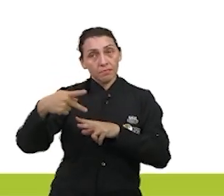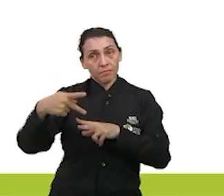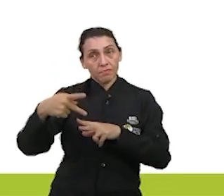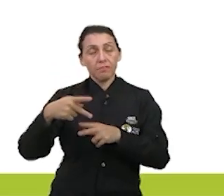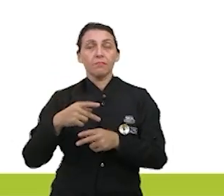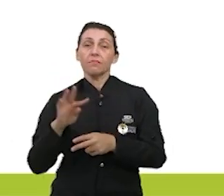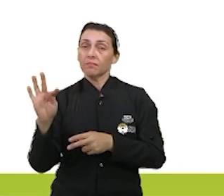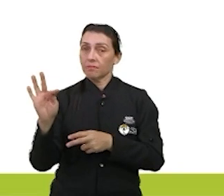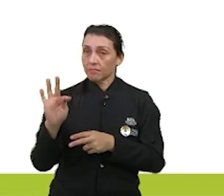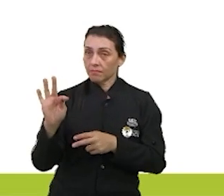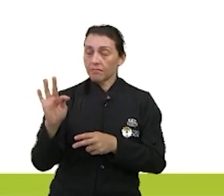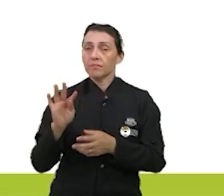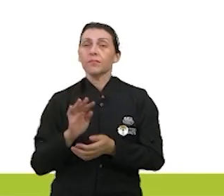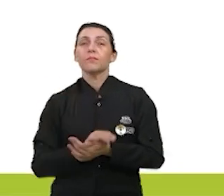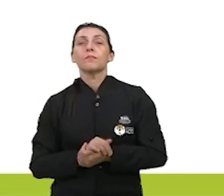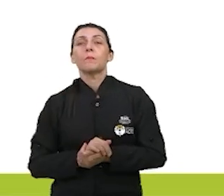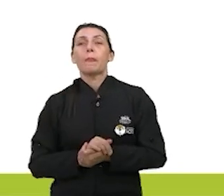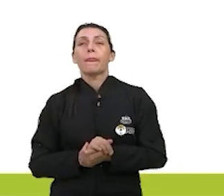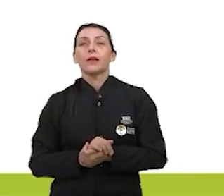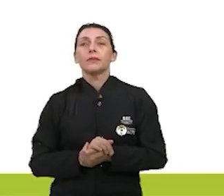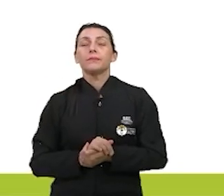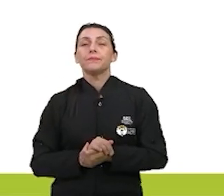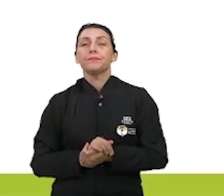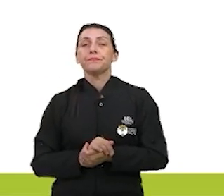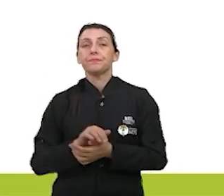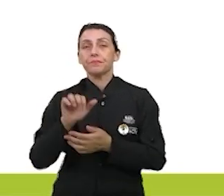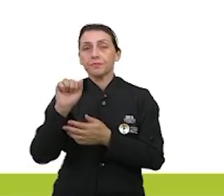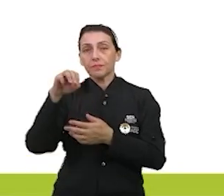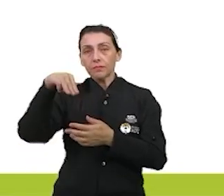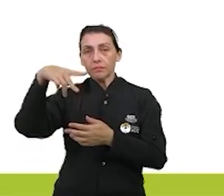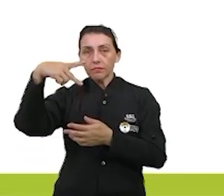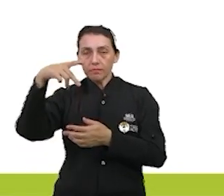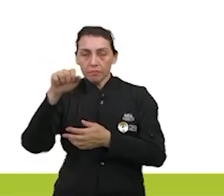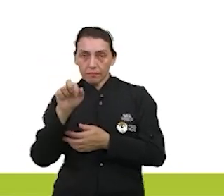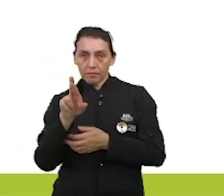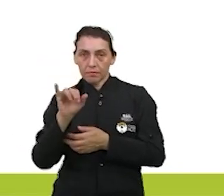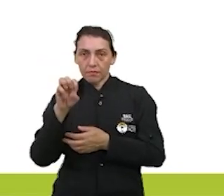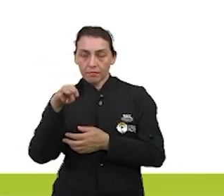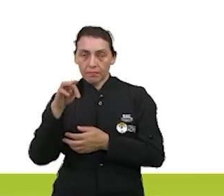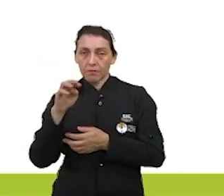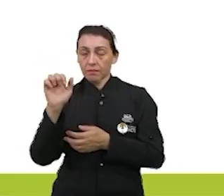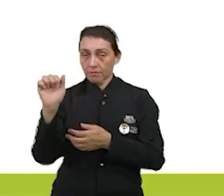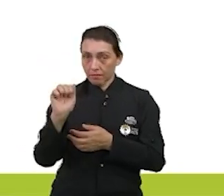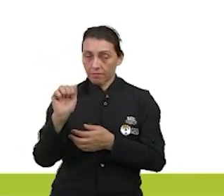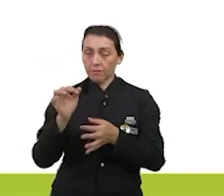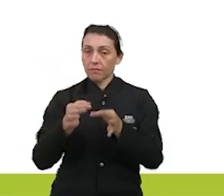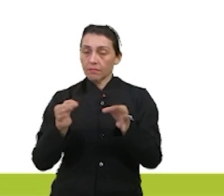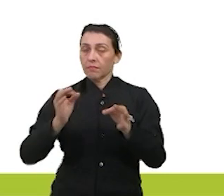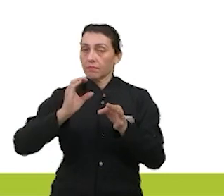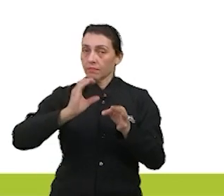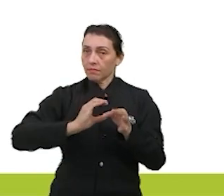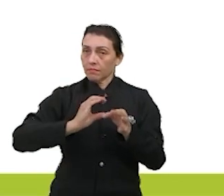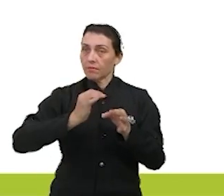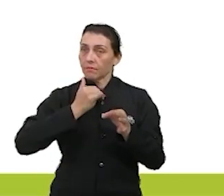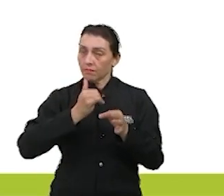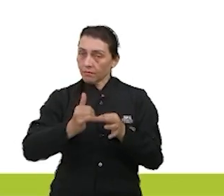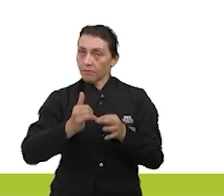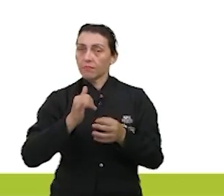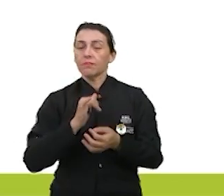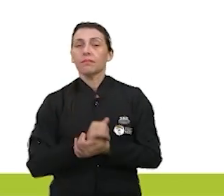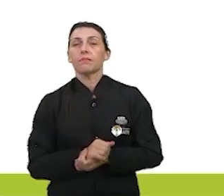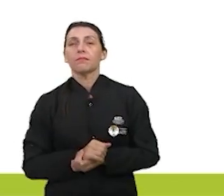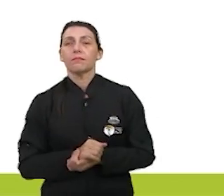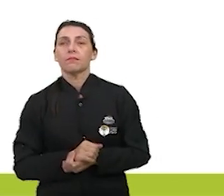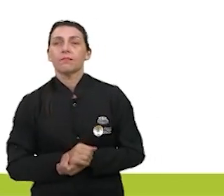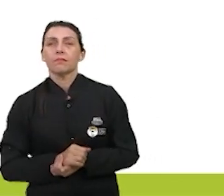nossa tensão, entre 2 pontos, e um amperímetro A, para medir a corrente elétrica. Tudo bem? Aí